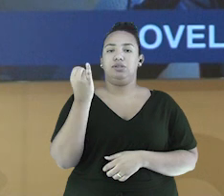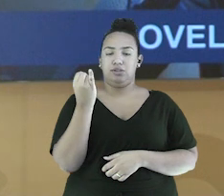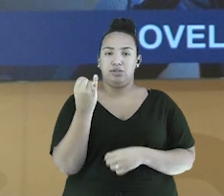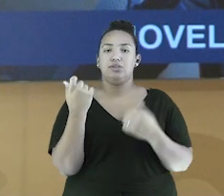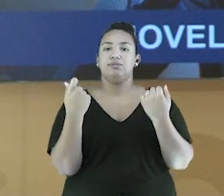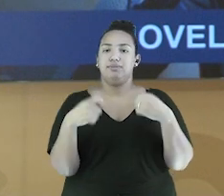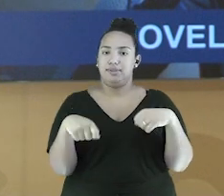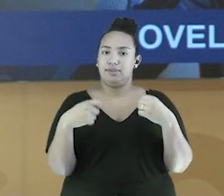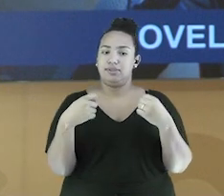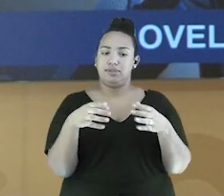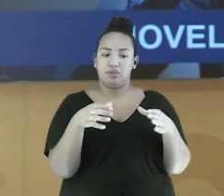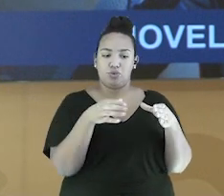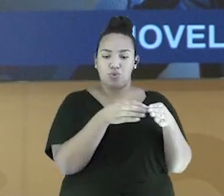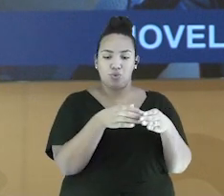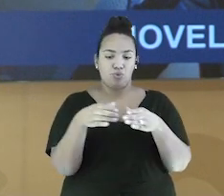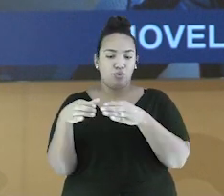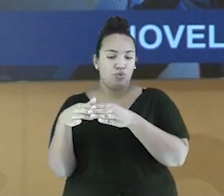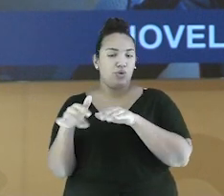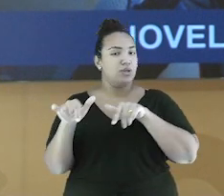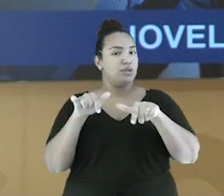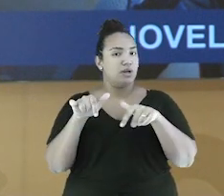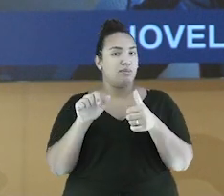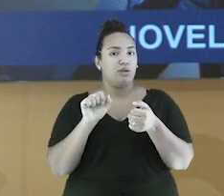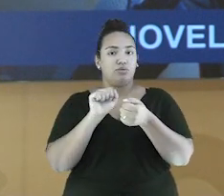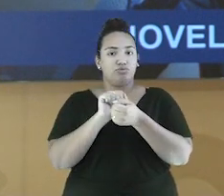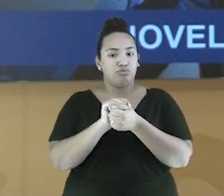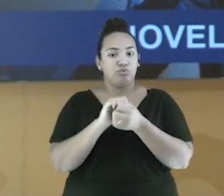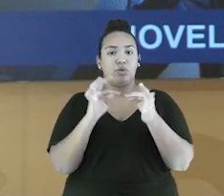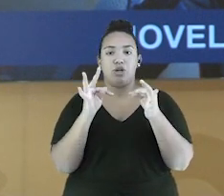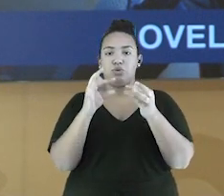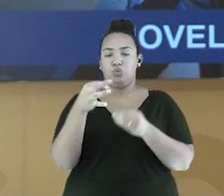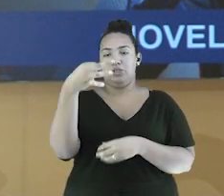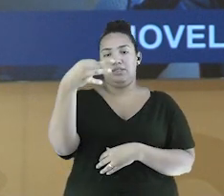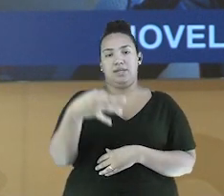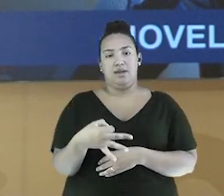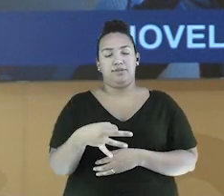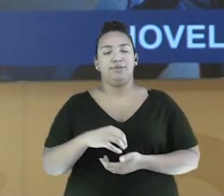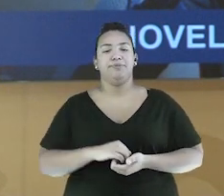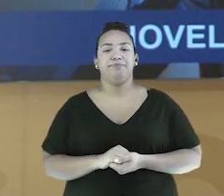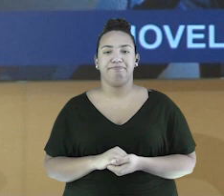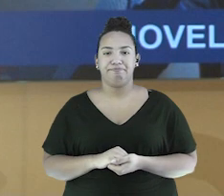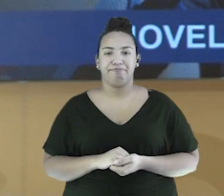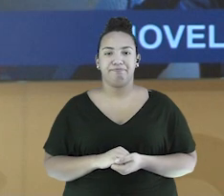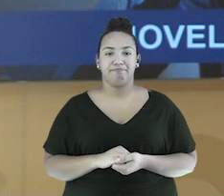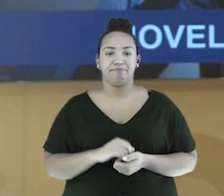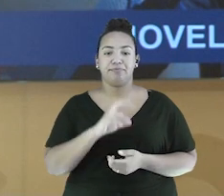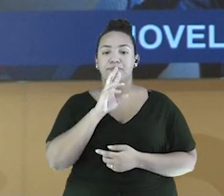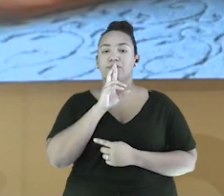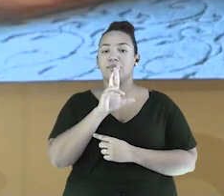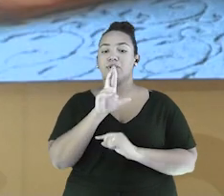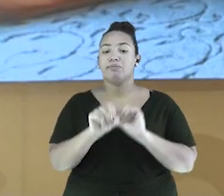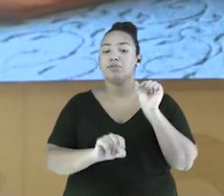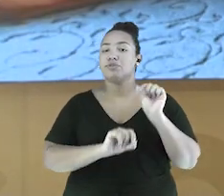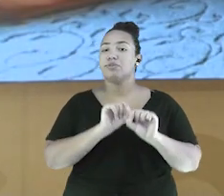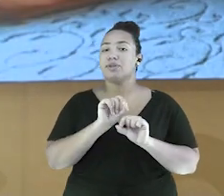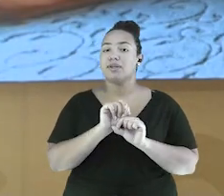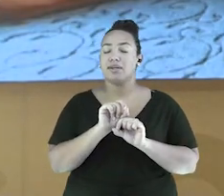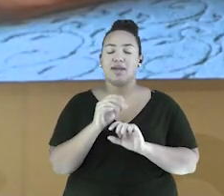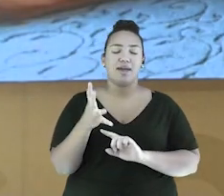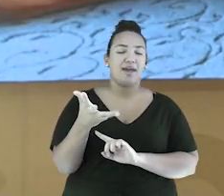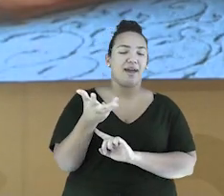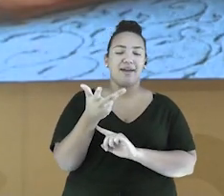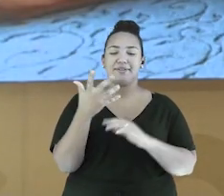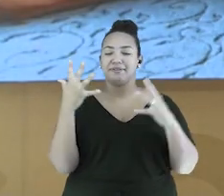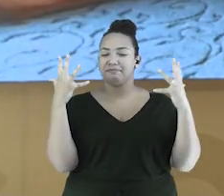ser realizado em equipe para que tudo dê certo no final. O resultado são obras